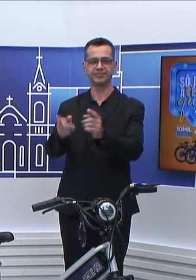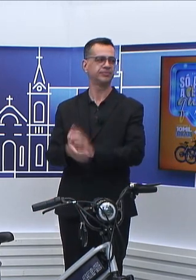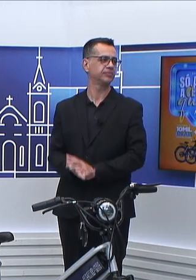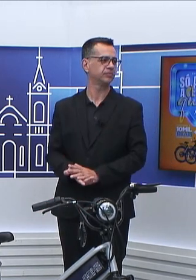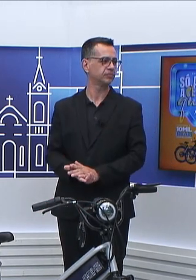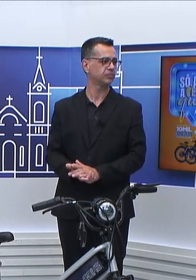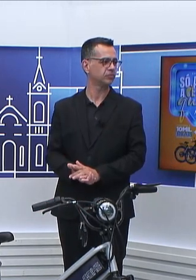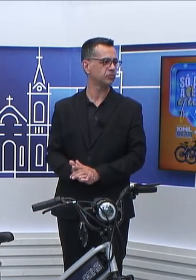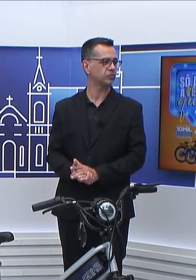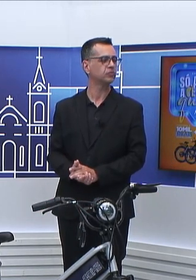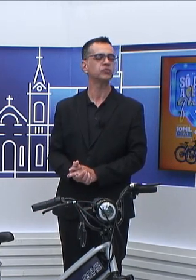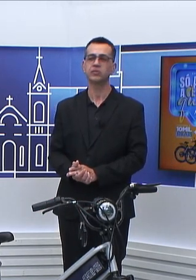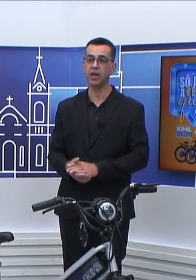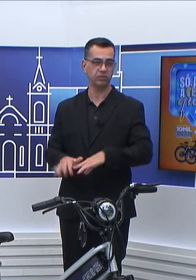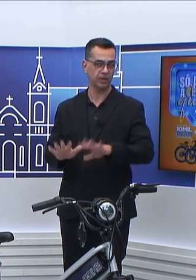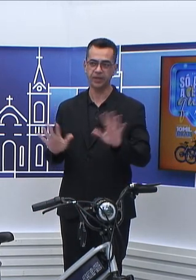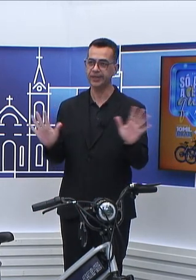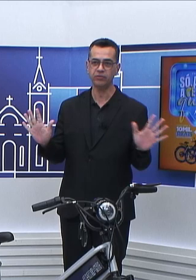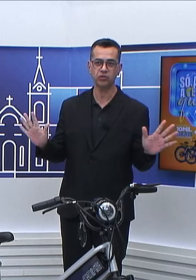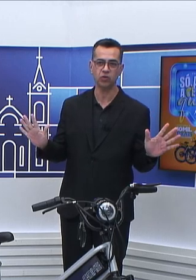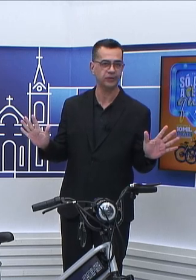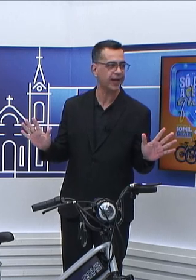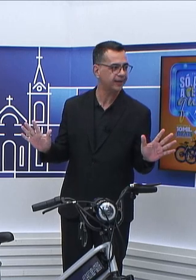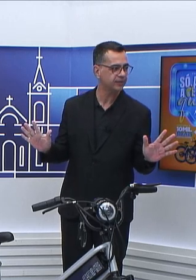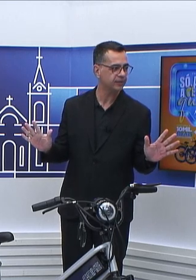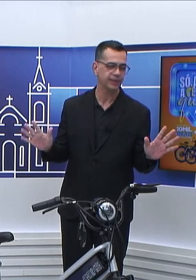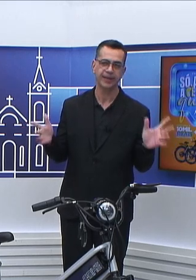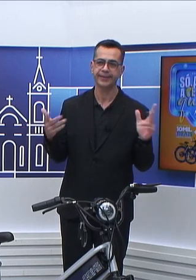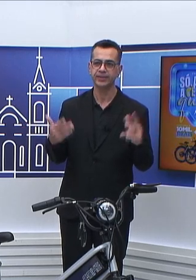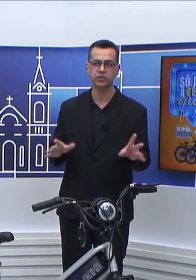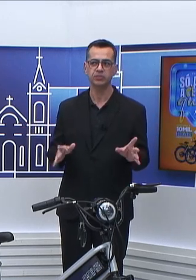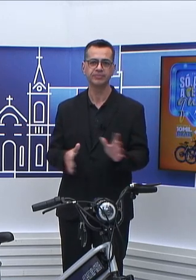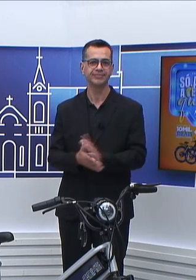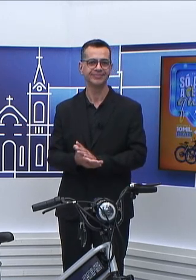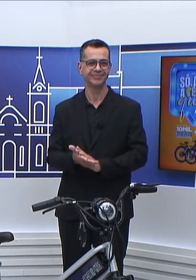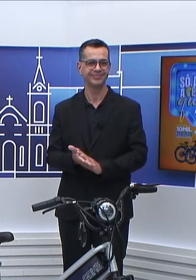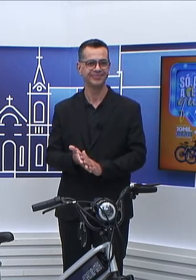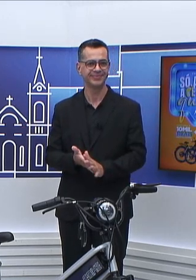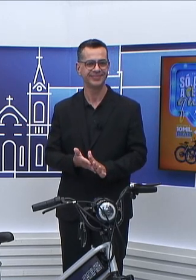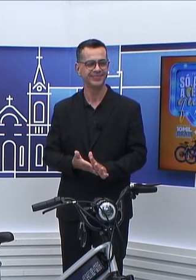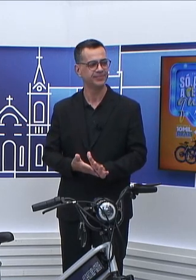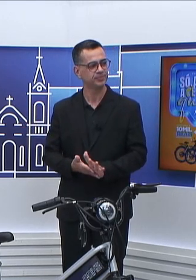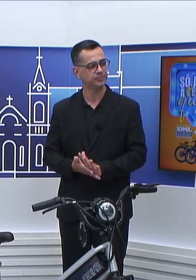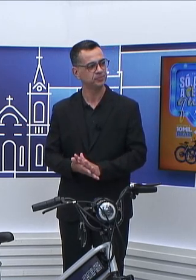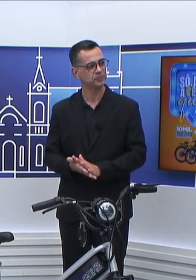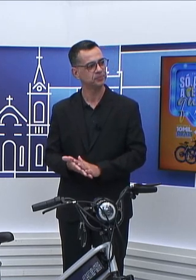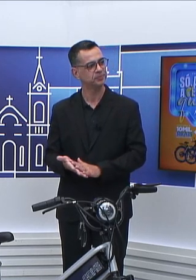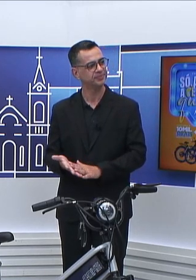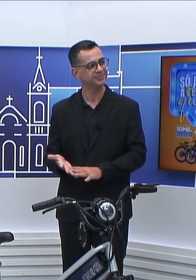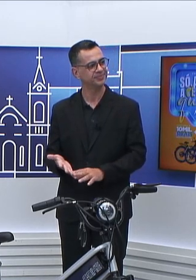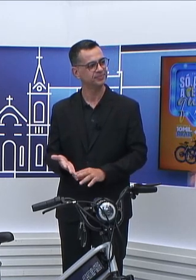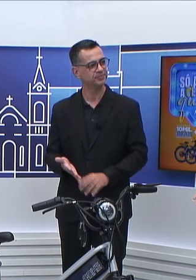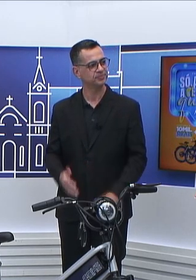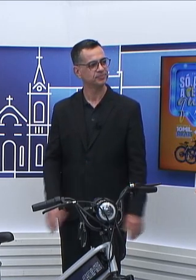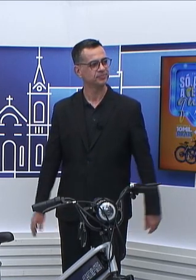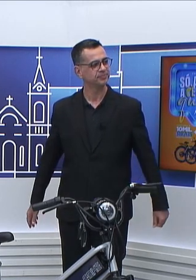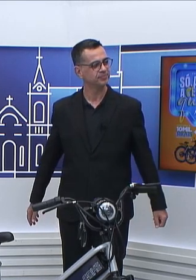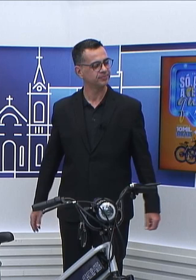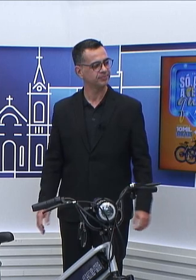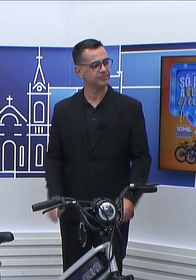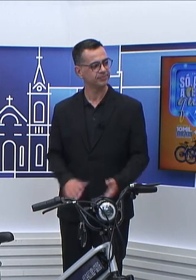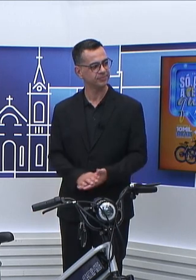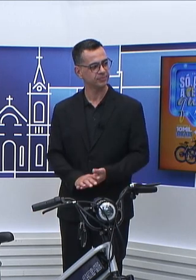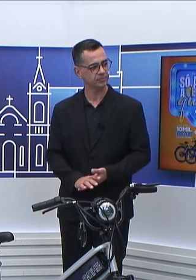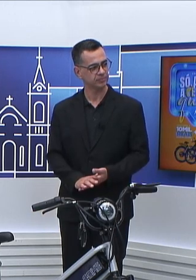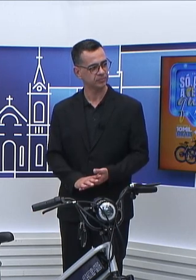RCN, juntamente... Ó, tem até um alarme. É completo. Juntamente com a Gambarato, lá você encontra essa bike,